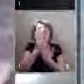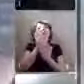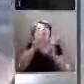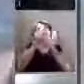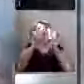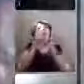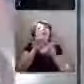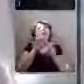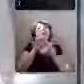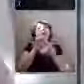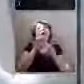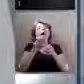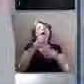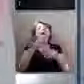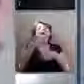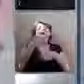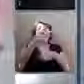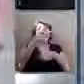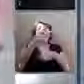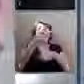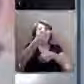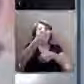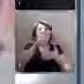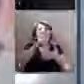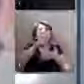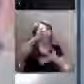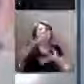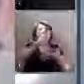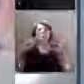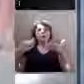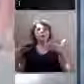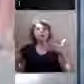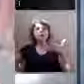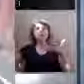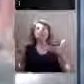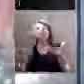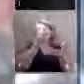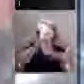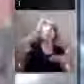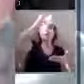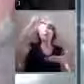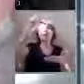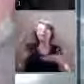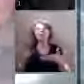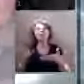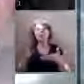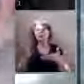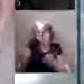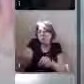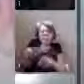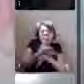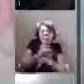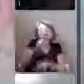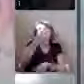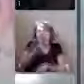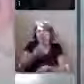repertório lexicográfico aí dos alimentos regionais, então, é algo inédito, isso é muito